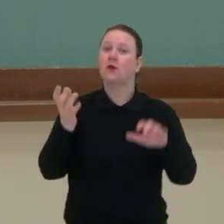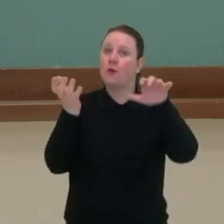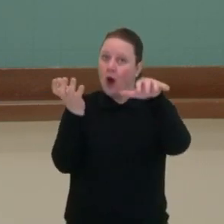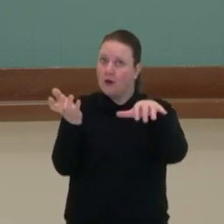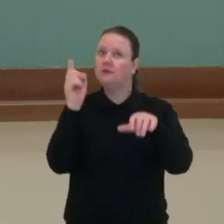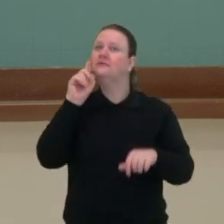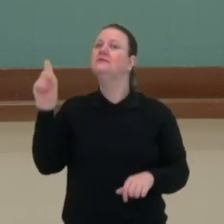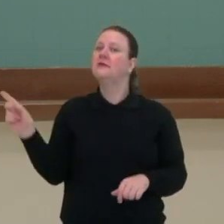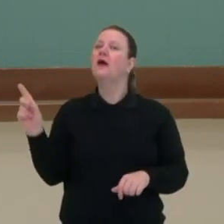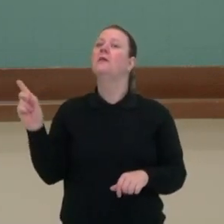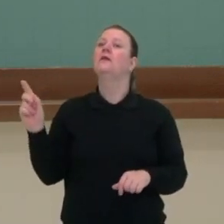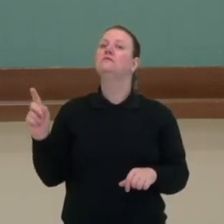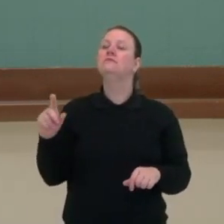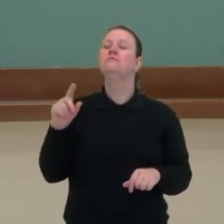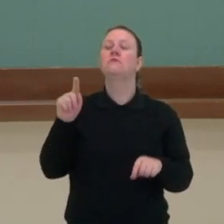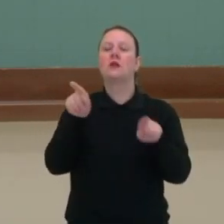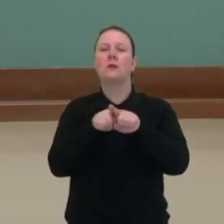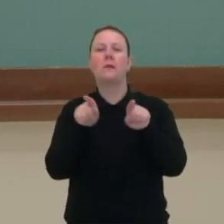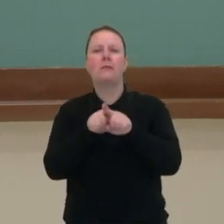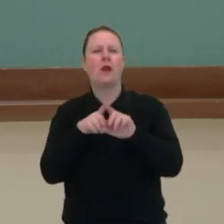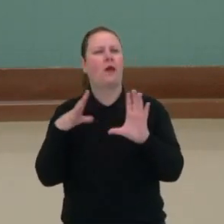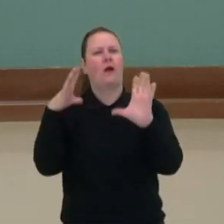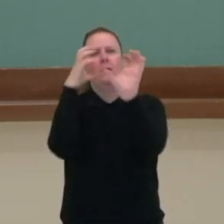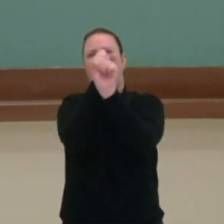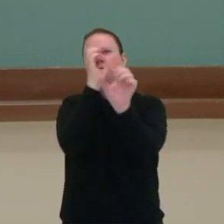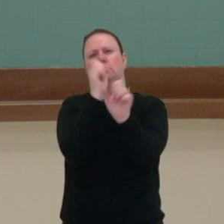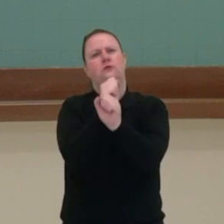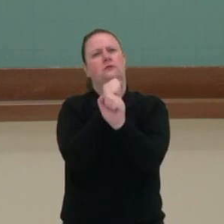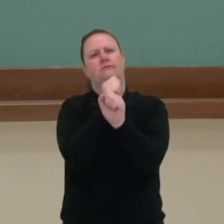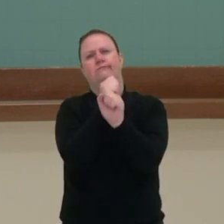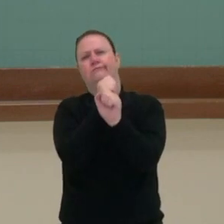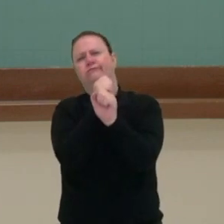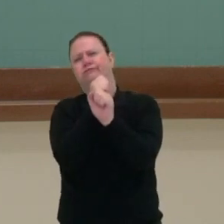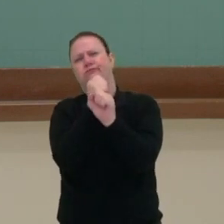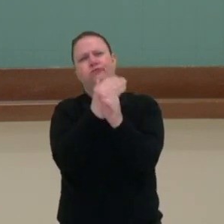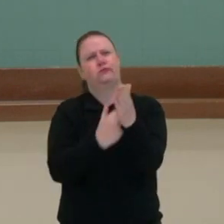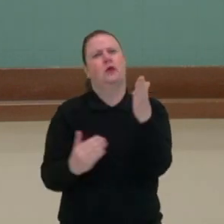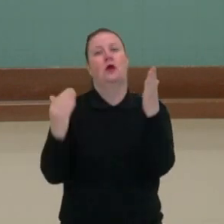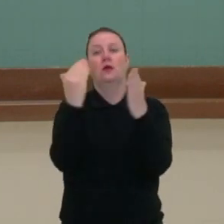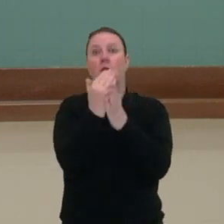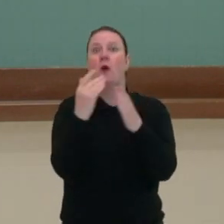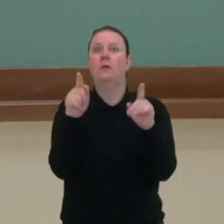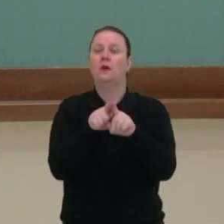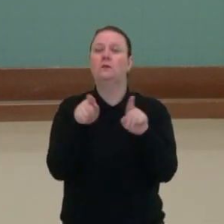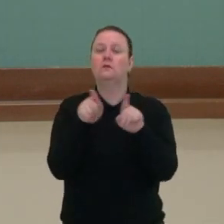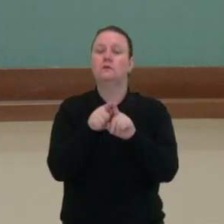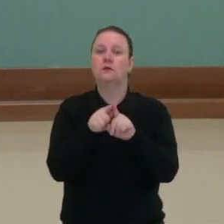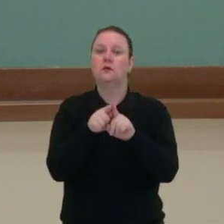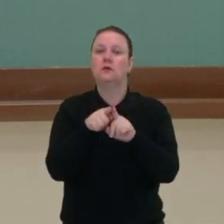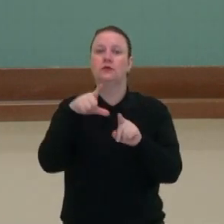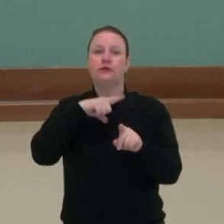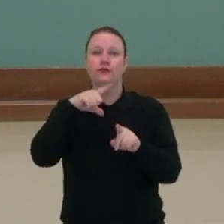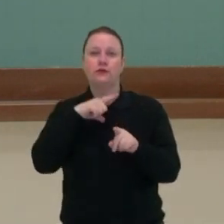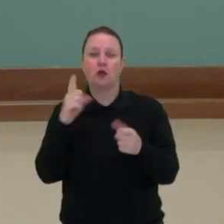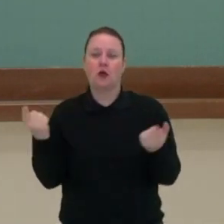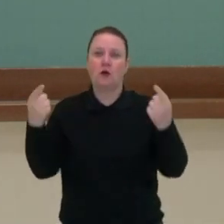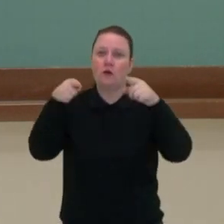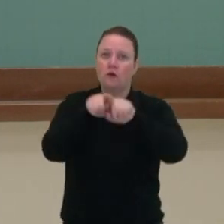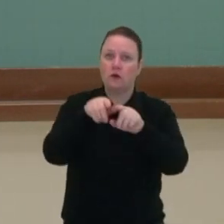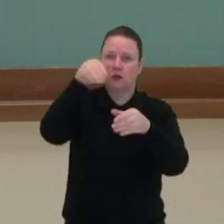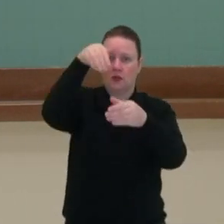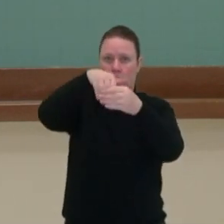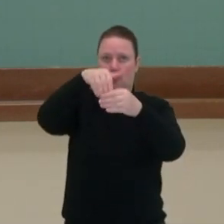1989, um número recorde na história do Brasil até hoje. Portanto, uma eleição muito inchada que marcou a volta das